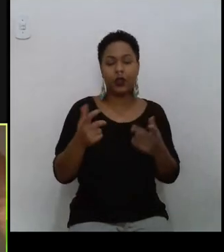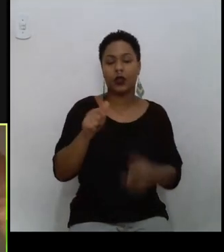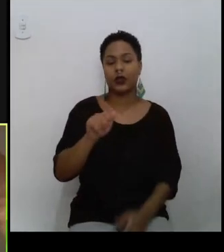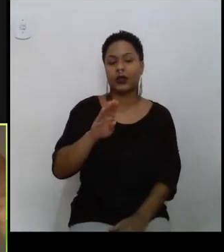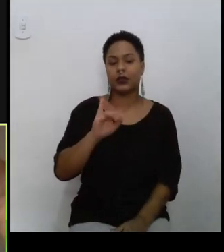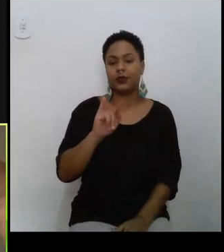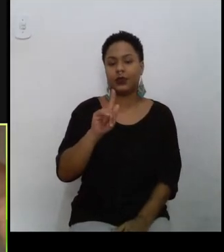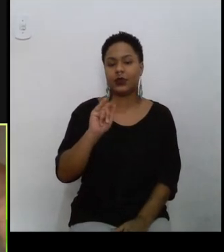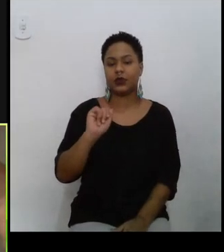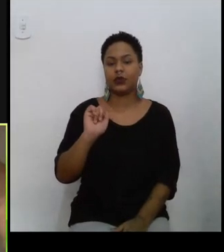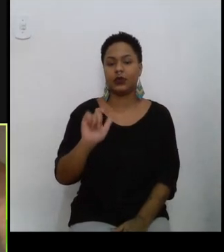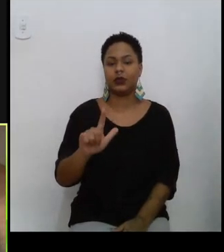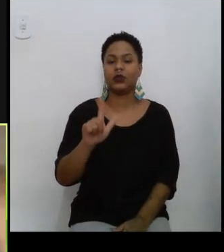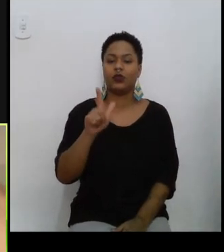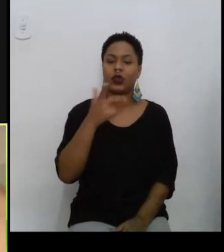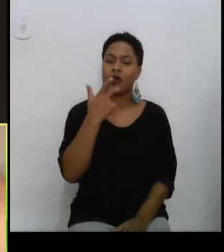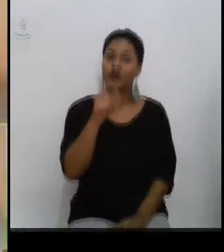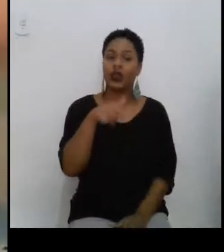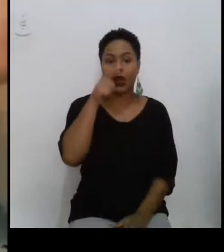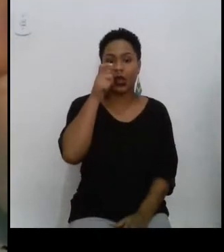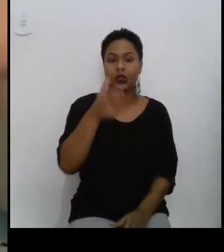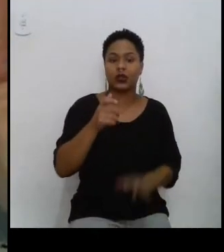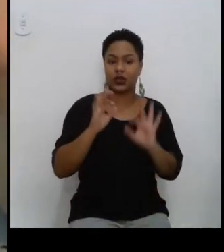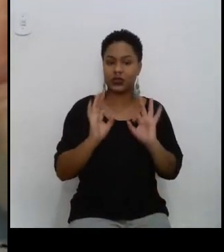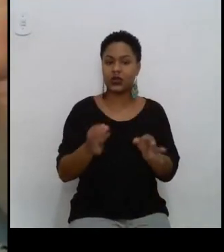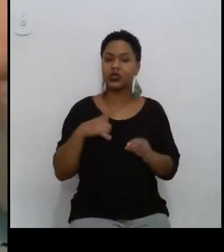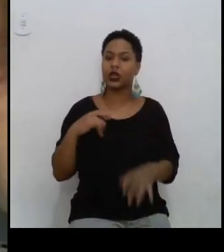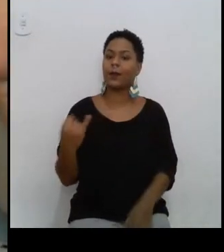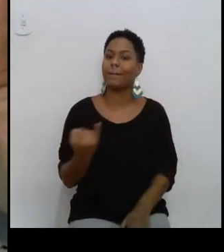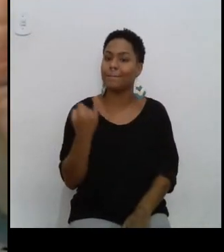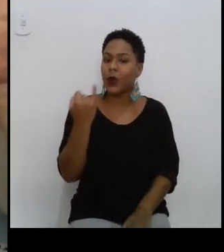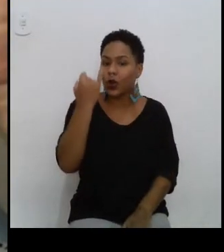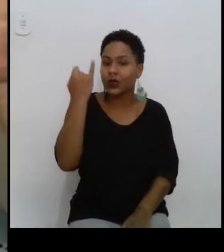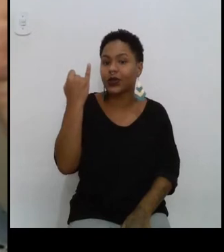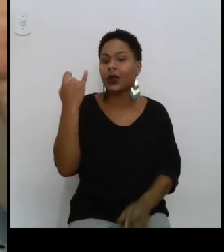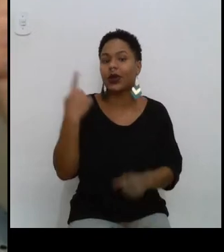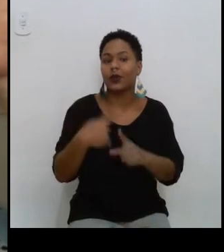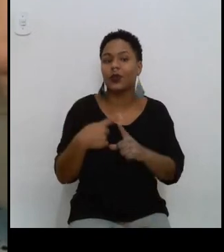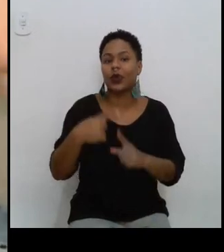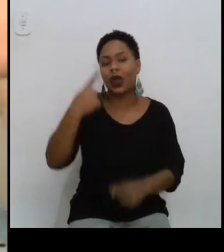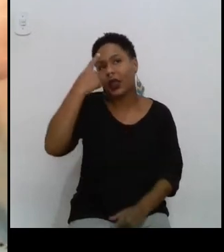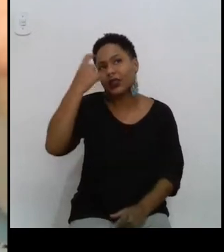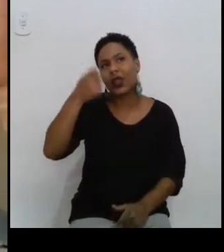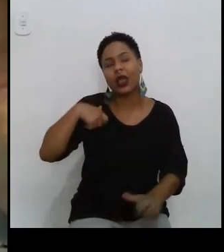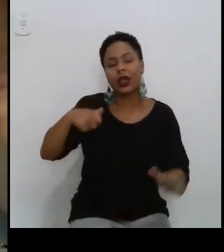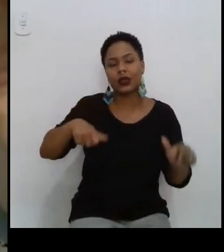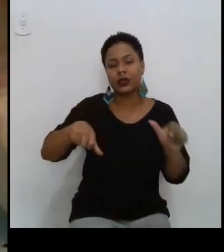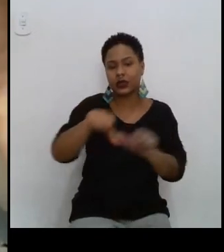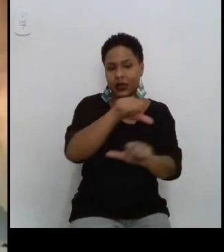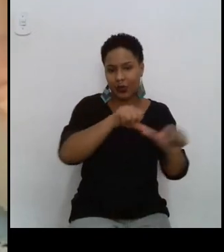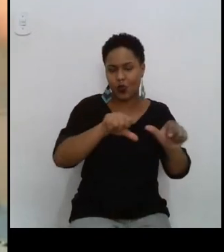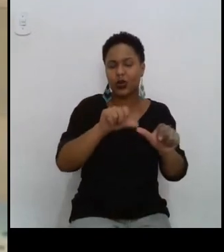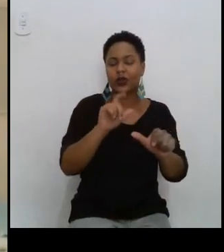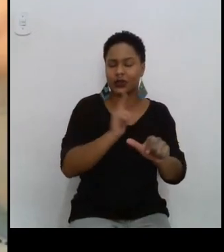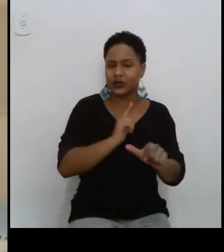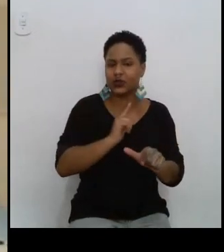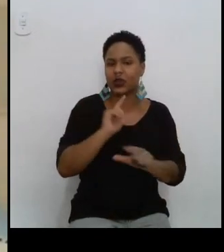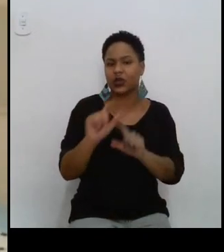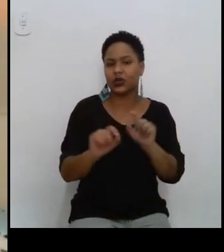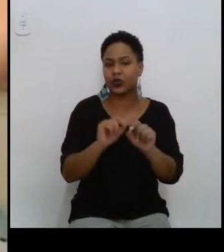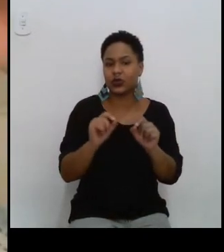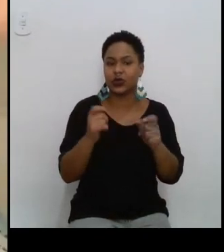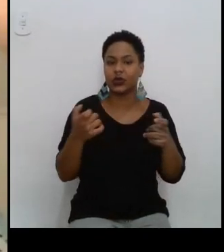último interessante assim é muito importante porque essa ideia da transmutação é tem uma coisa também que é